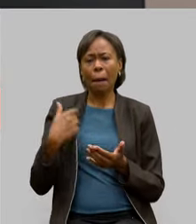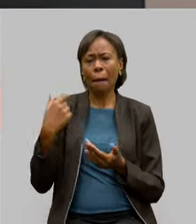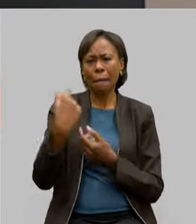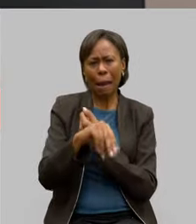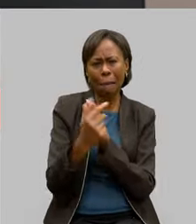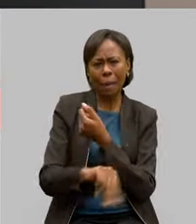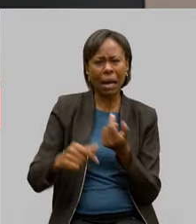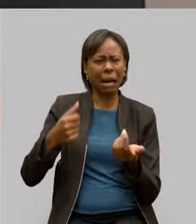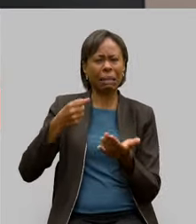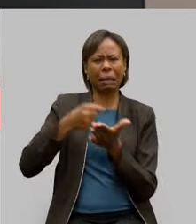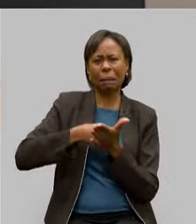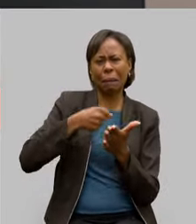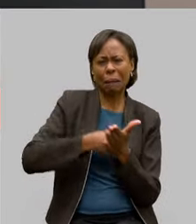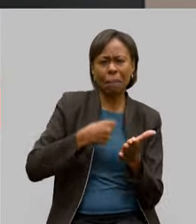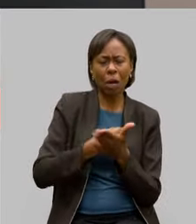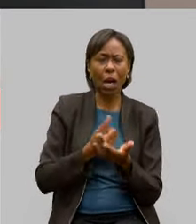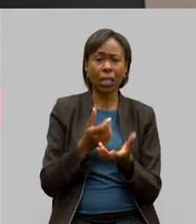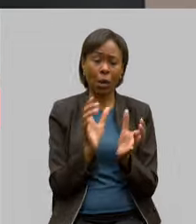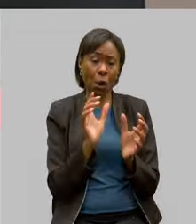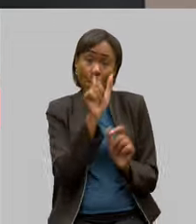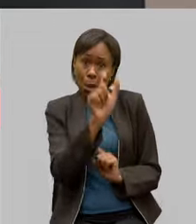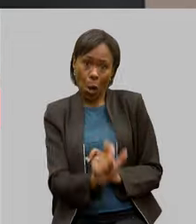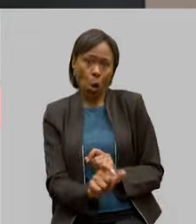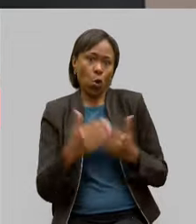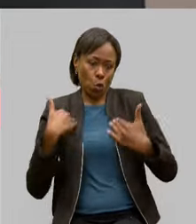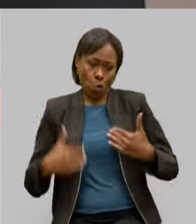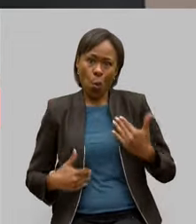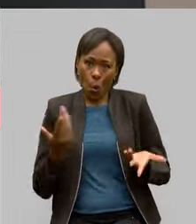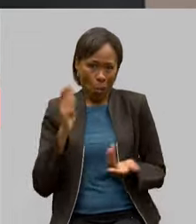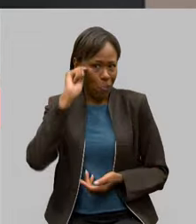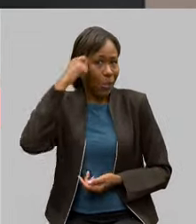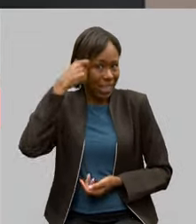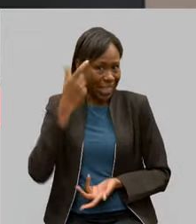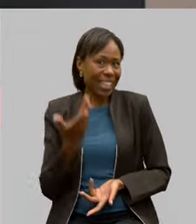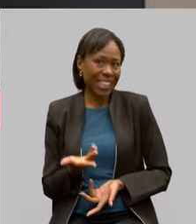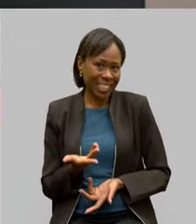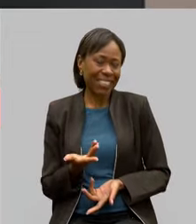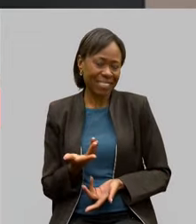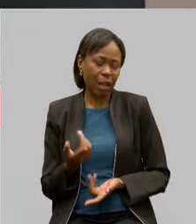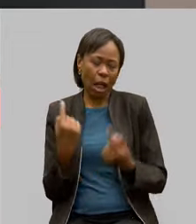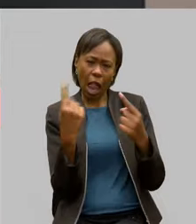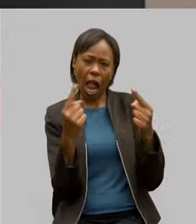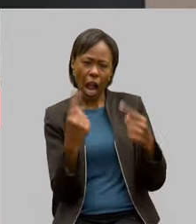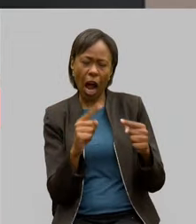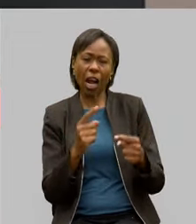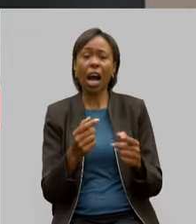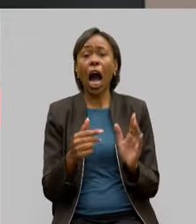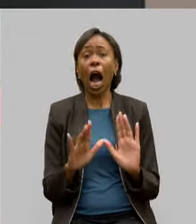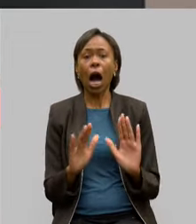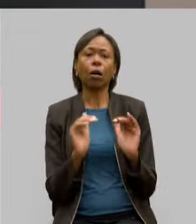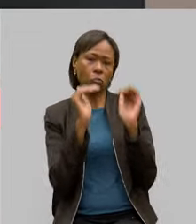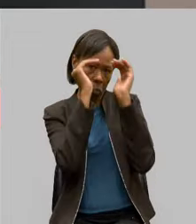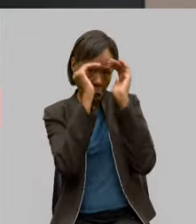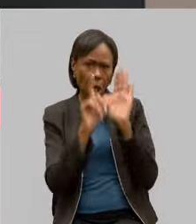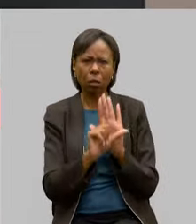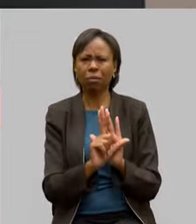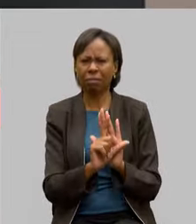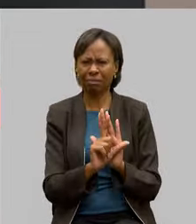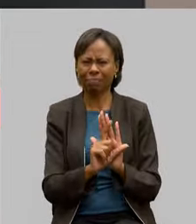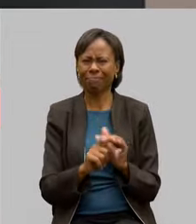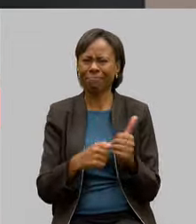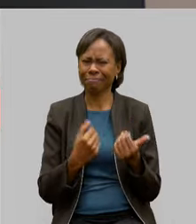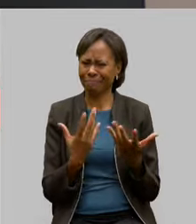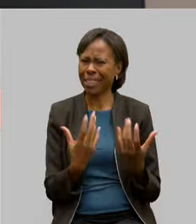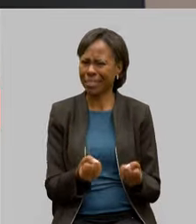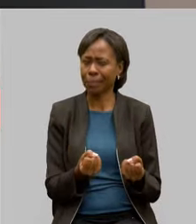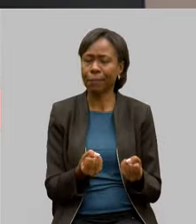castigando o corpo negro isso era normal e era inquestionável pelo menos publicamente dentro da legalidade assim